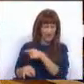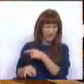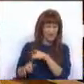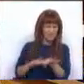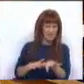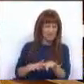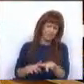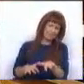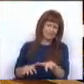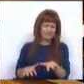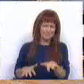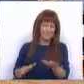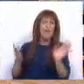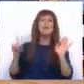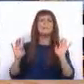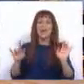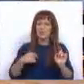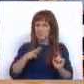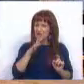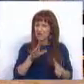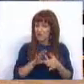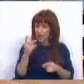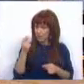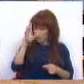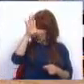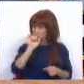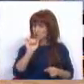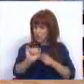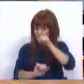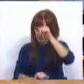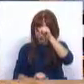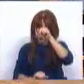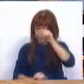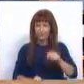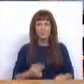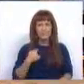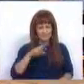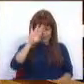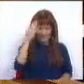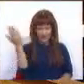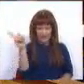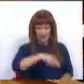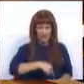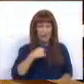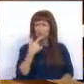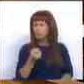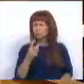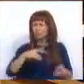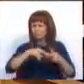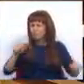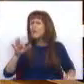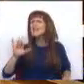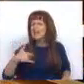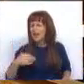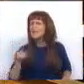essa manifestação. Mas deixe que diga, coito aos dinheiros públicos, é tanto quanto se sabe, também estavam lá muitos autárquicos do